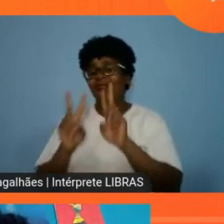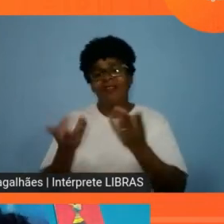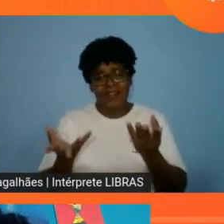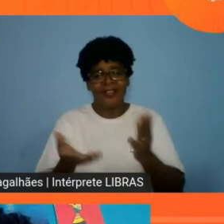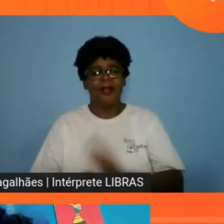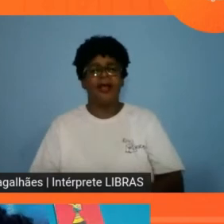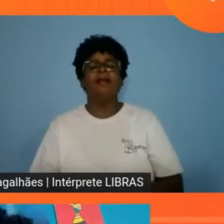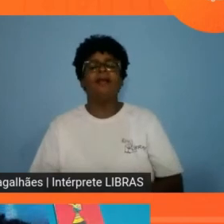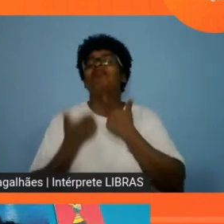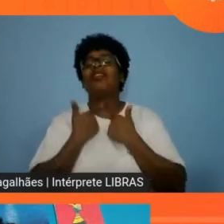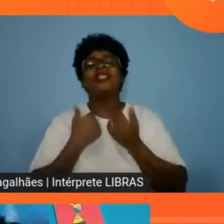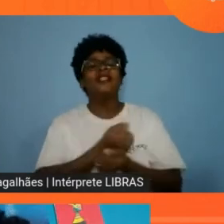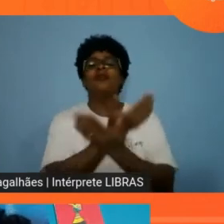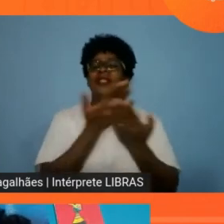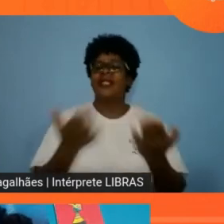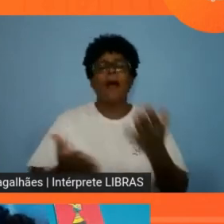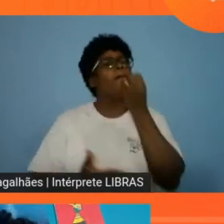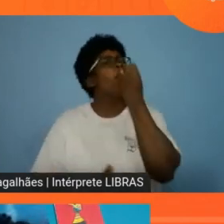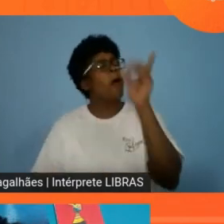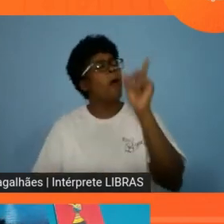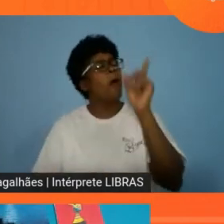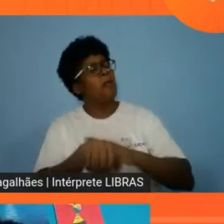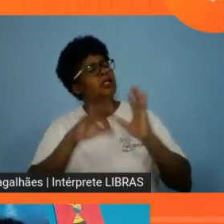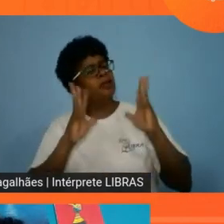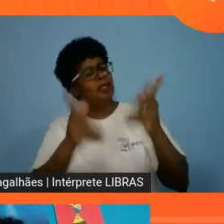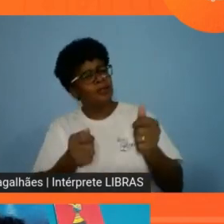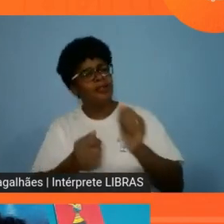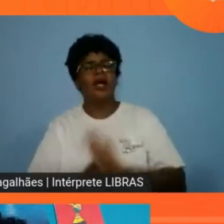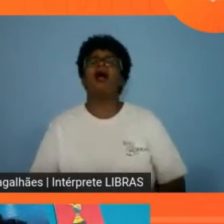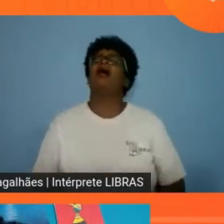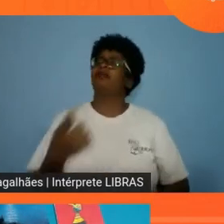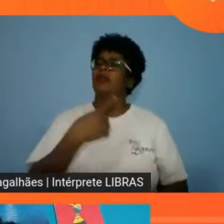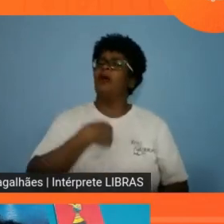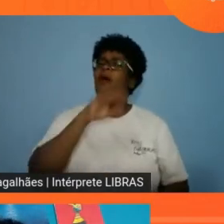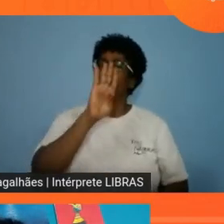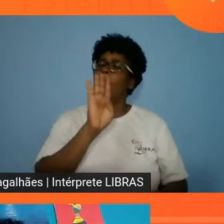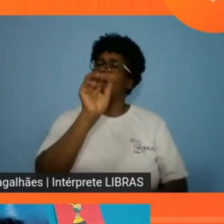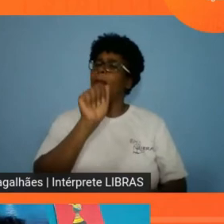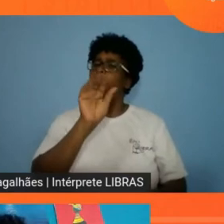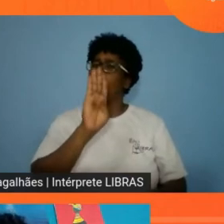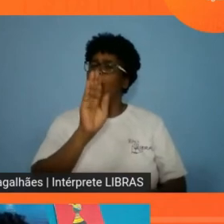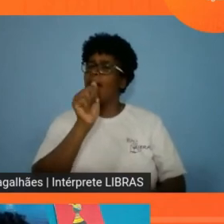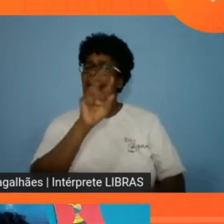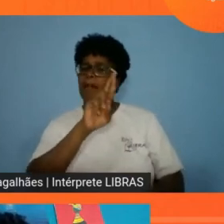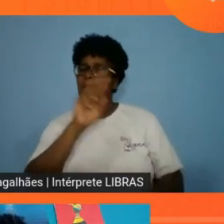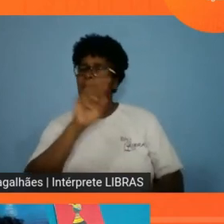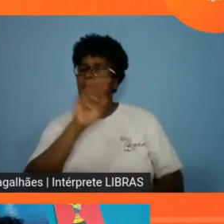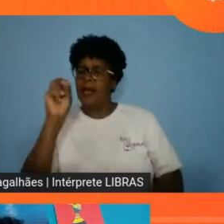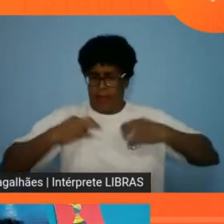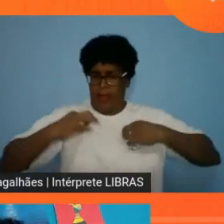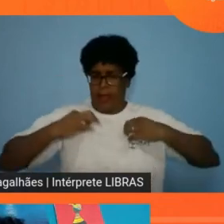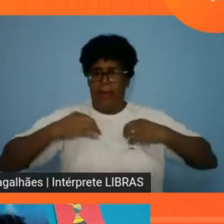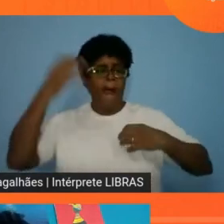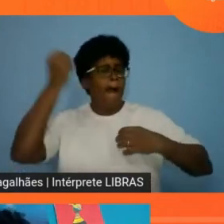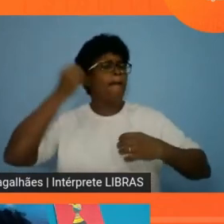desejo aí um bom momento para todos. Eu sou a Bárbara Miranda, eu estou vestida com uma camisa branca, meu cabelo